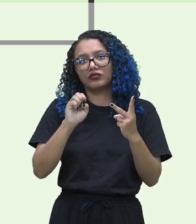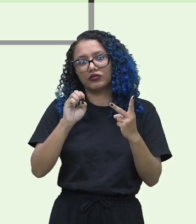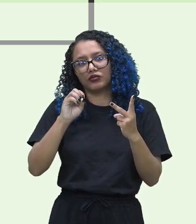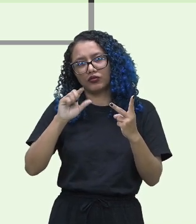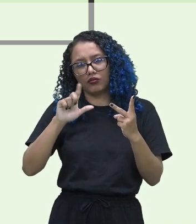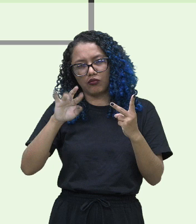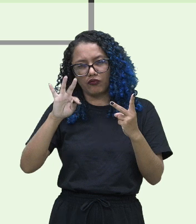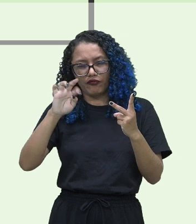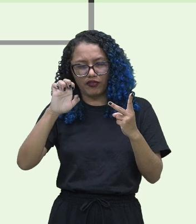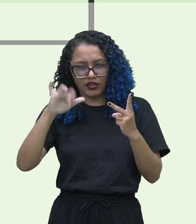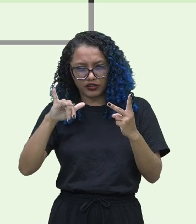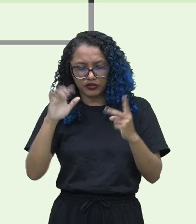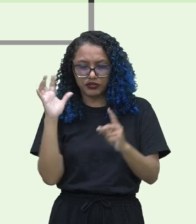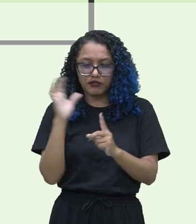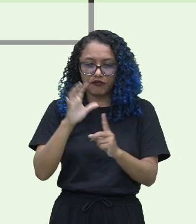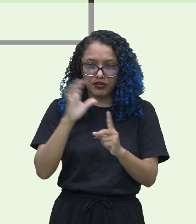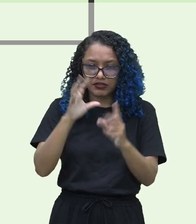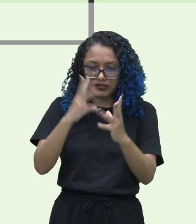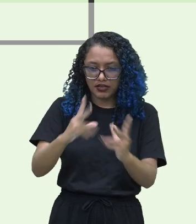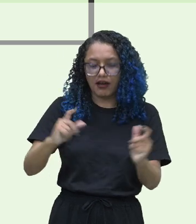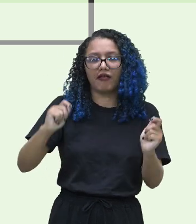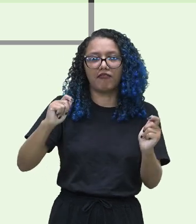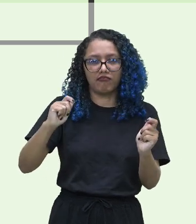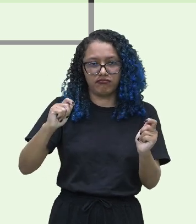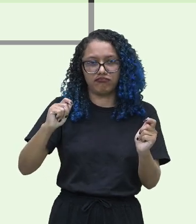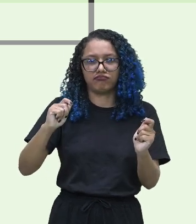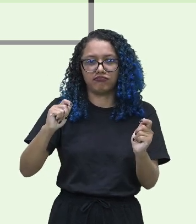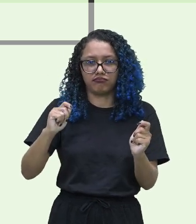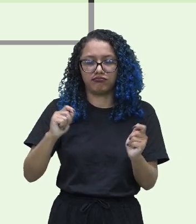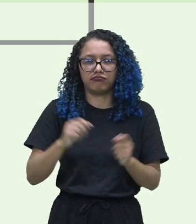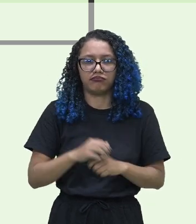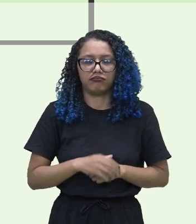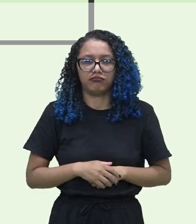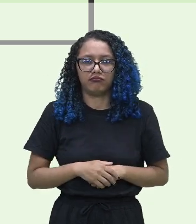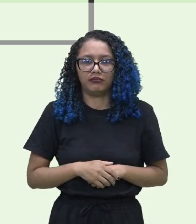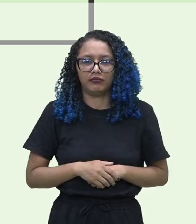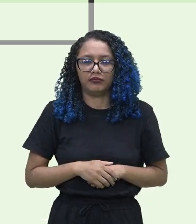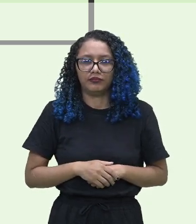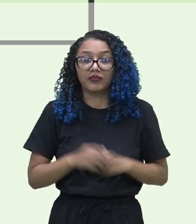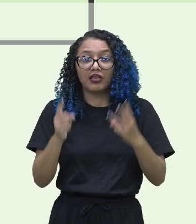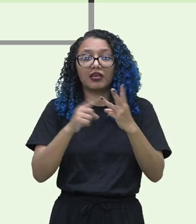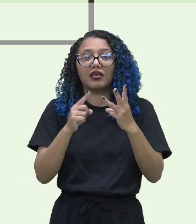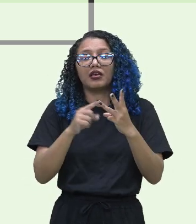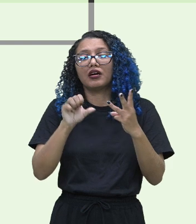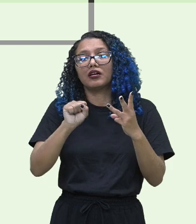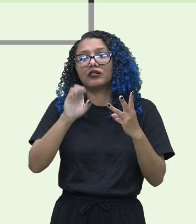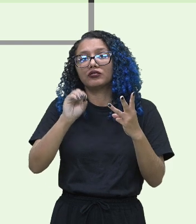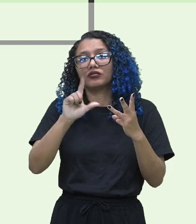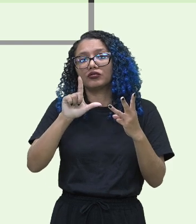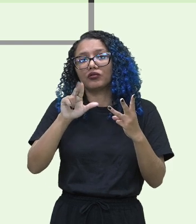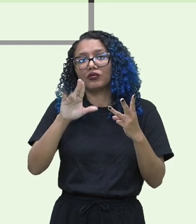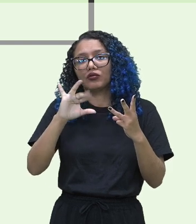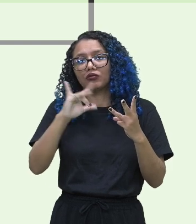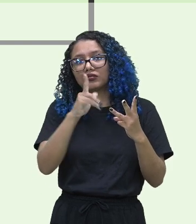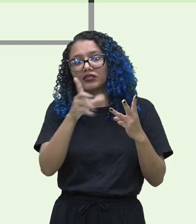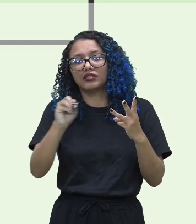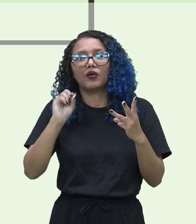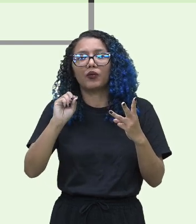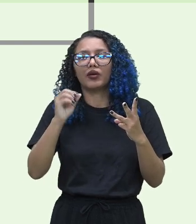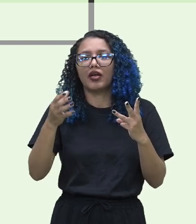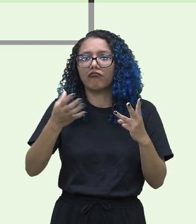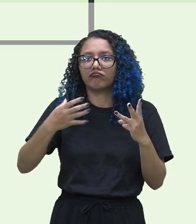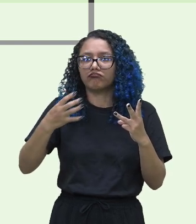dissolução. E a solução, né, é o resultado da mistura que